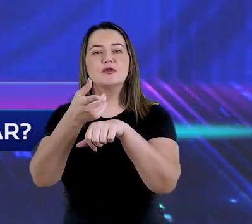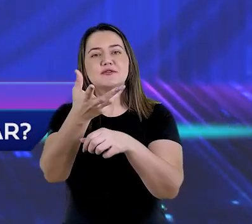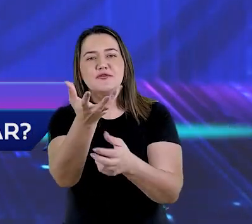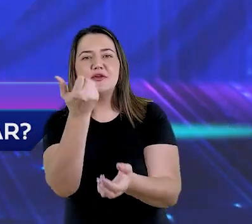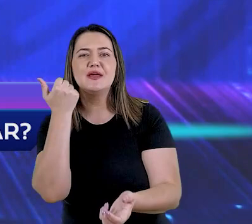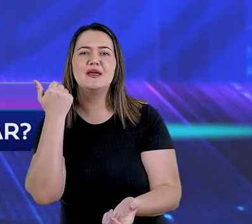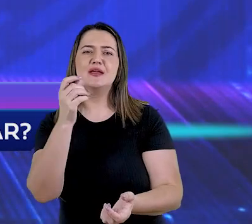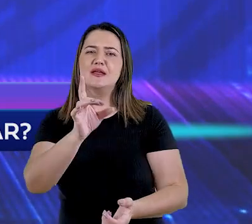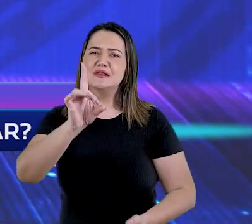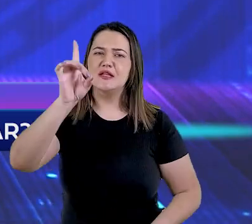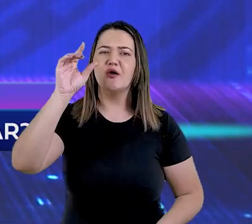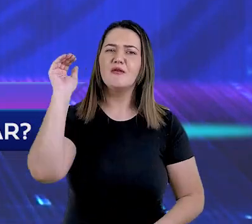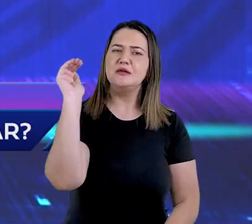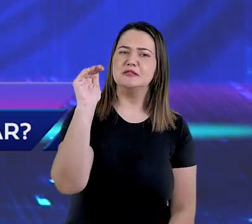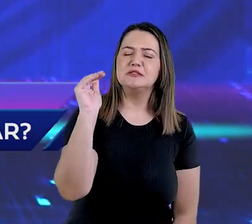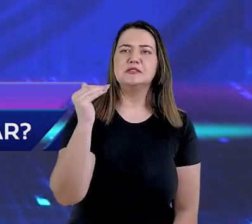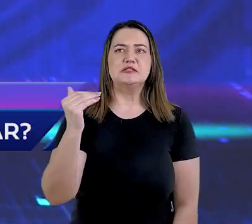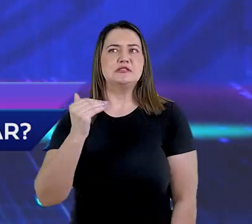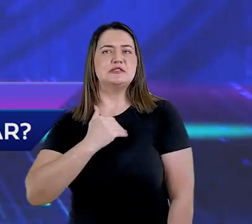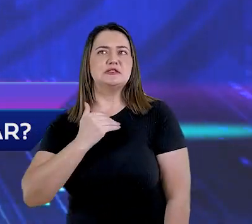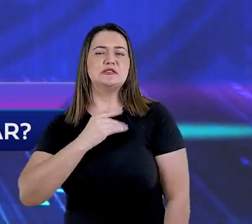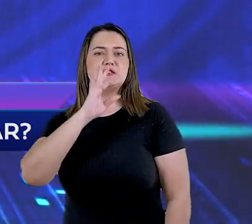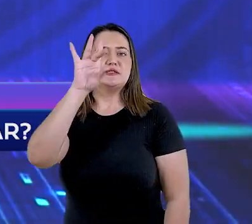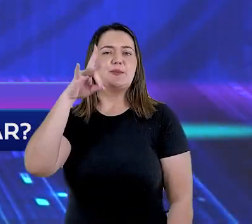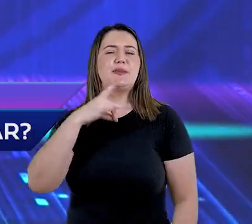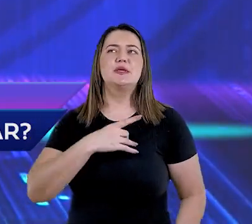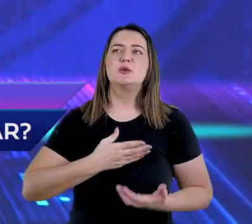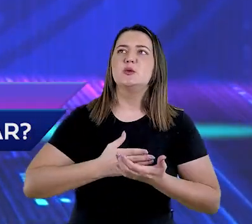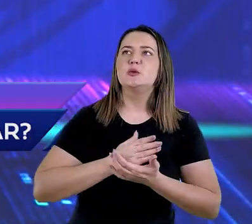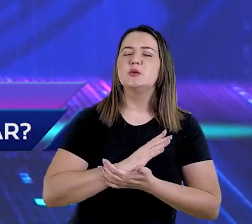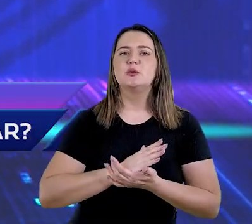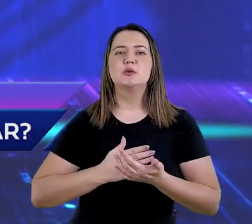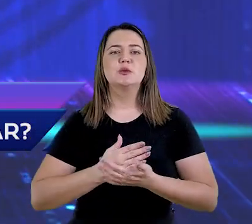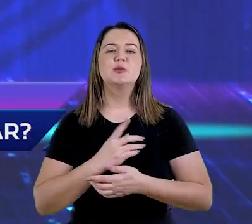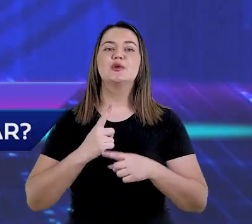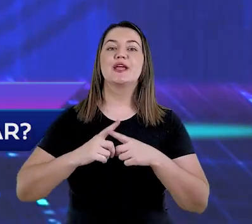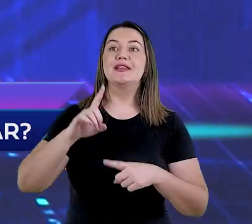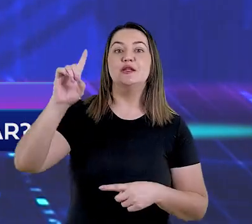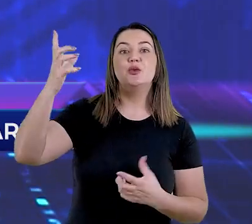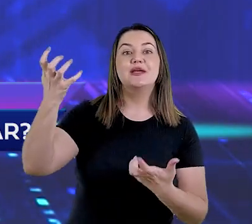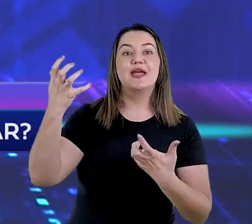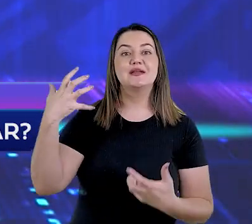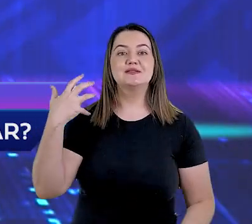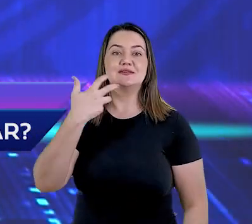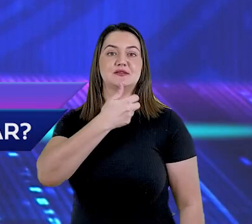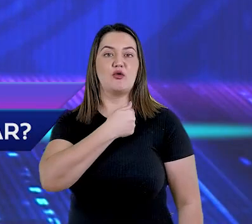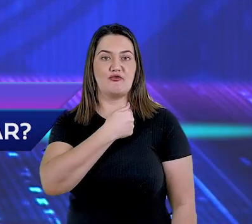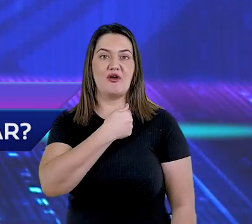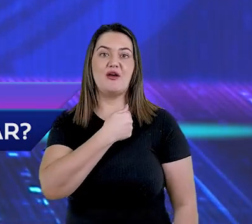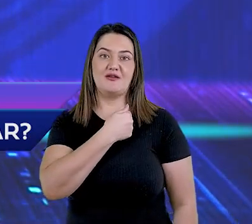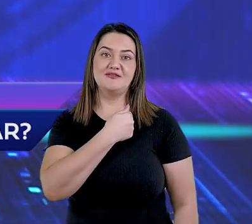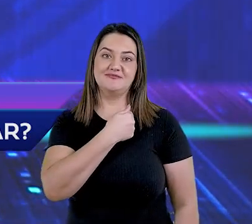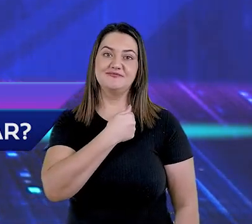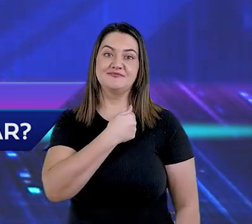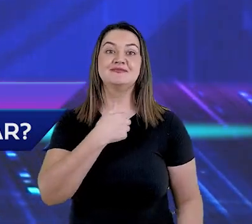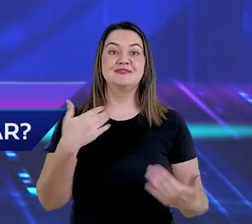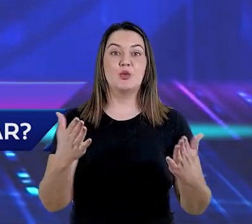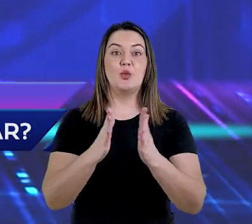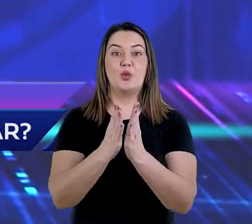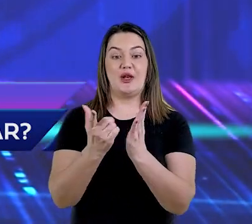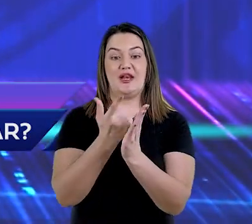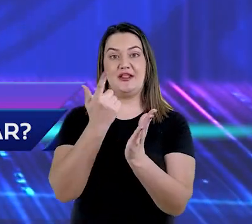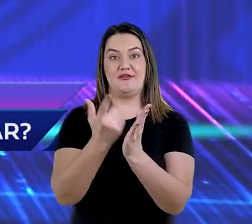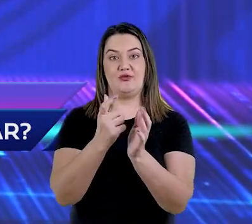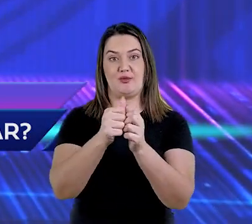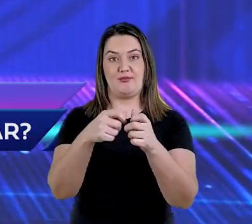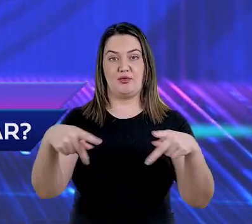boas mensagens. Deus está tocando no seu coração, porque Ele quer te salvar. Então, o livro do Apocalipse é um livro de